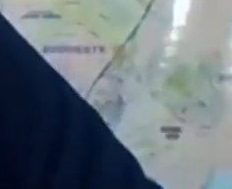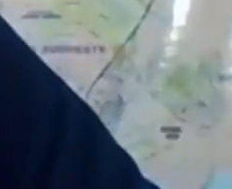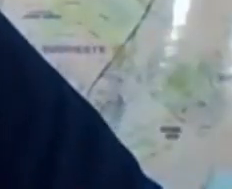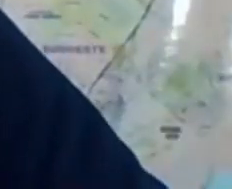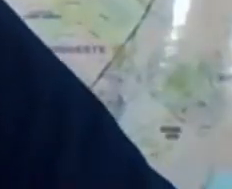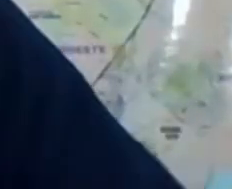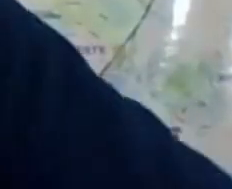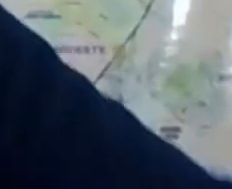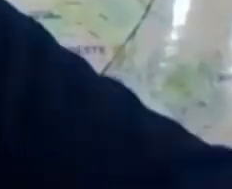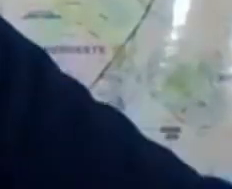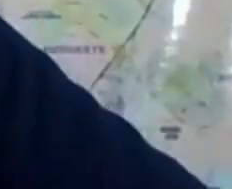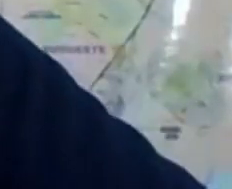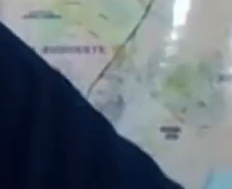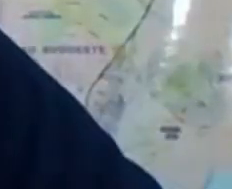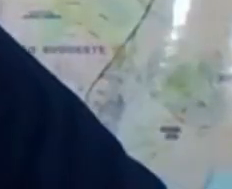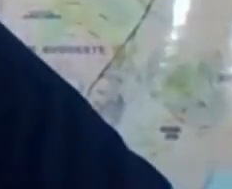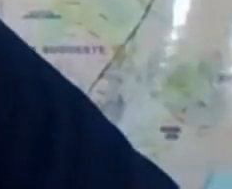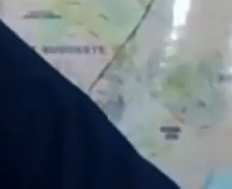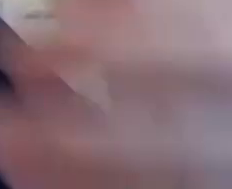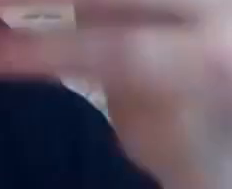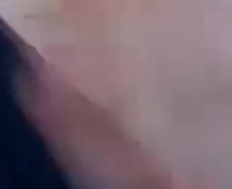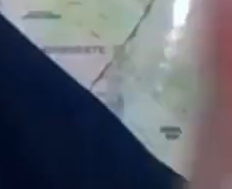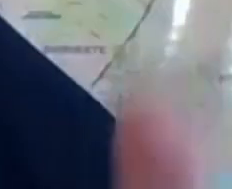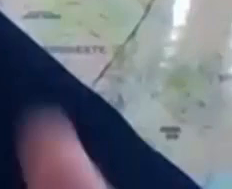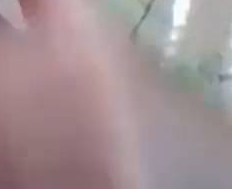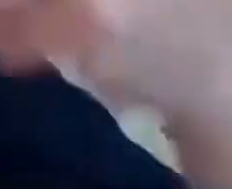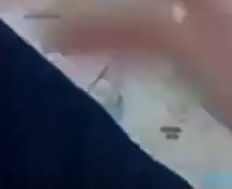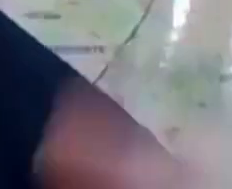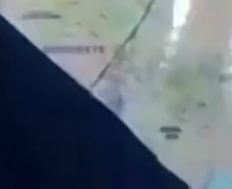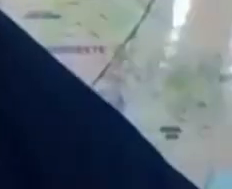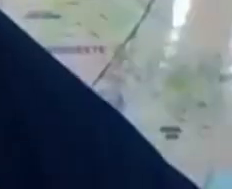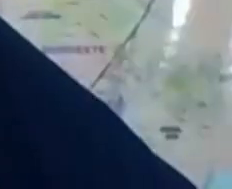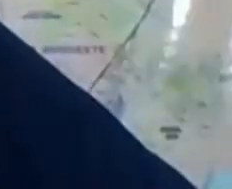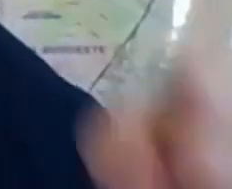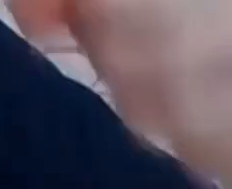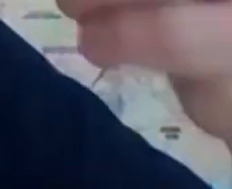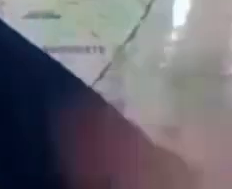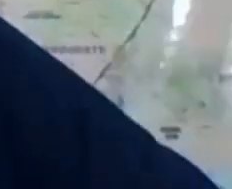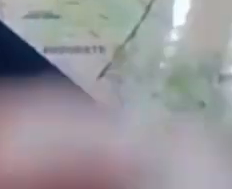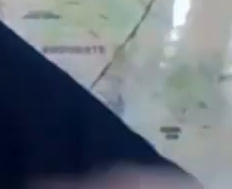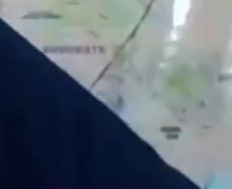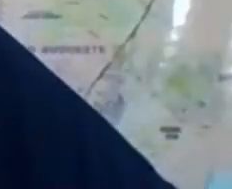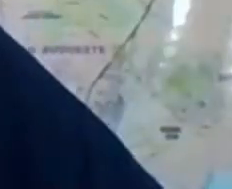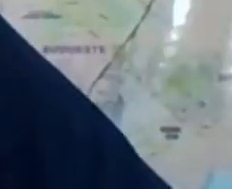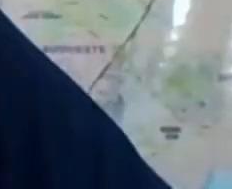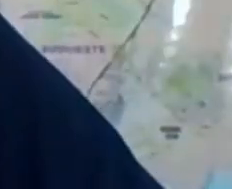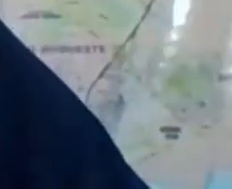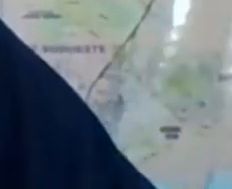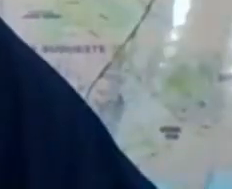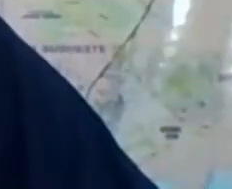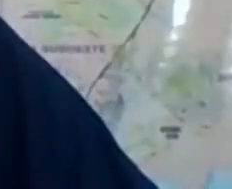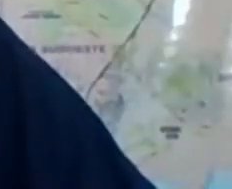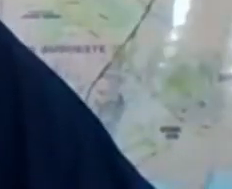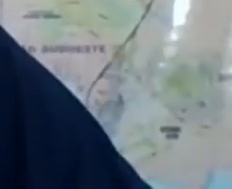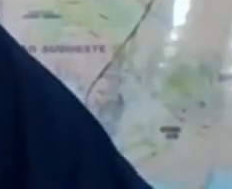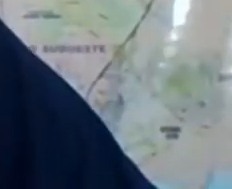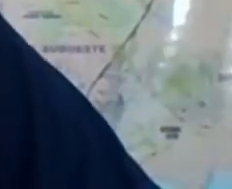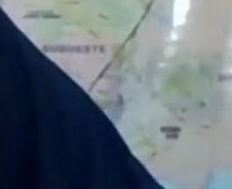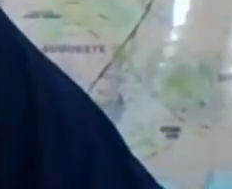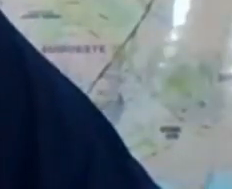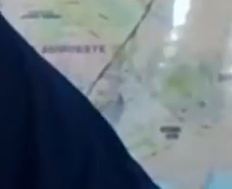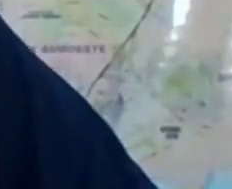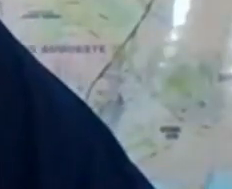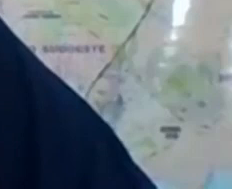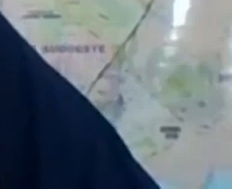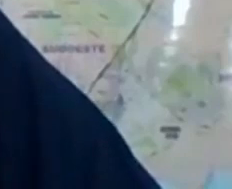econômica antes de ter a preocupação ambiental, da qualidade de vida da população.